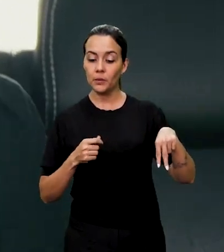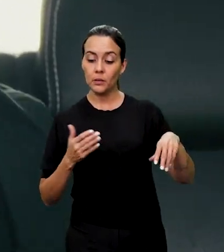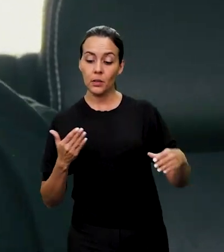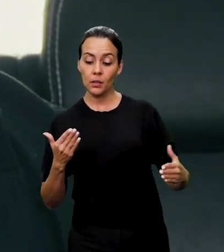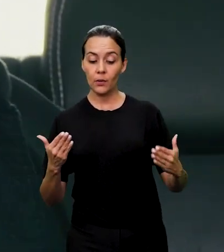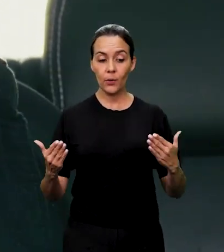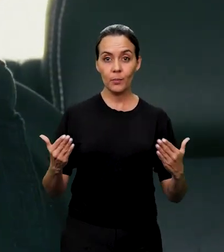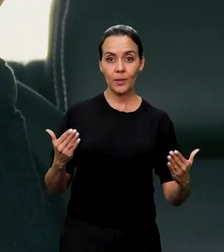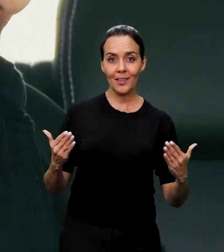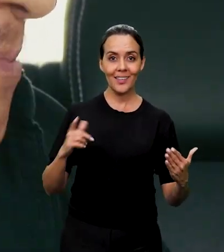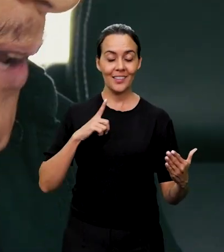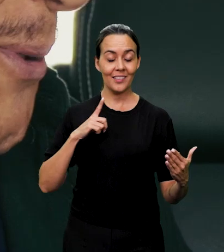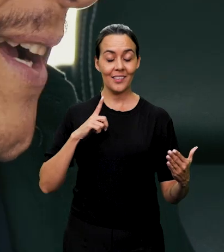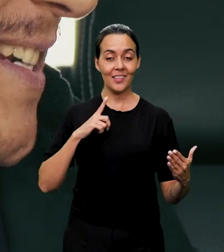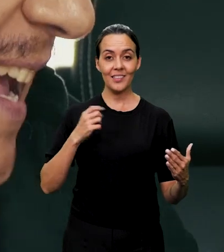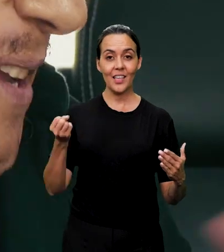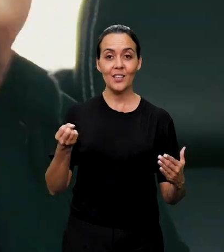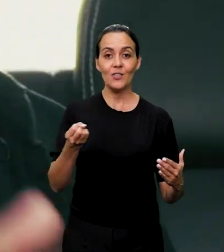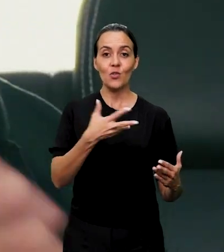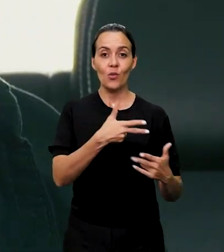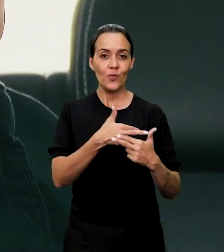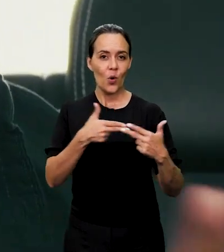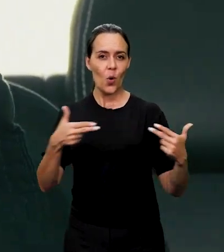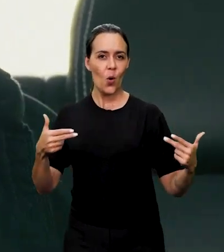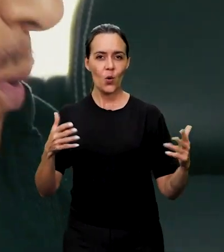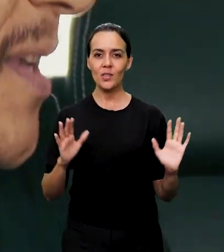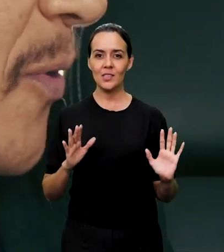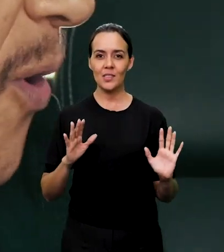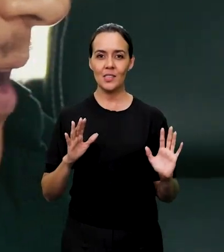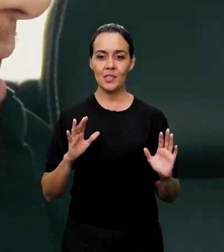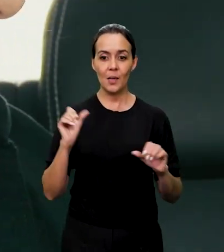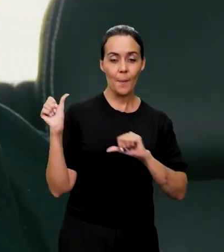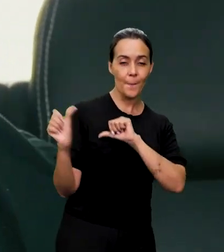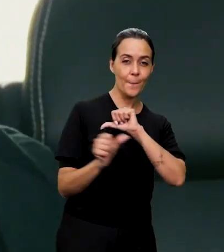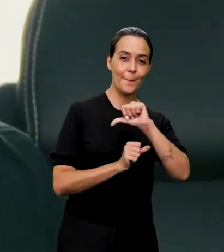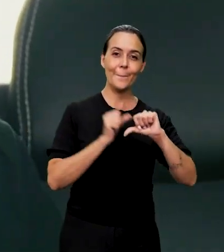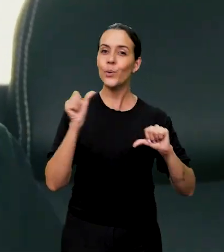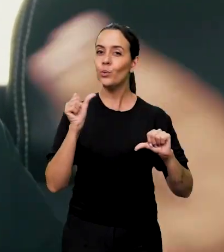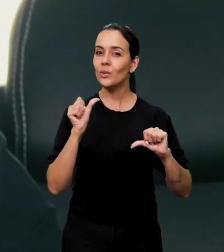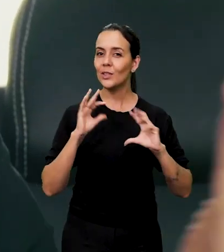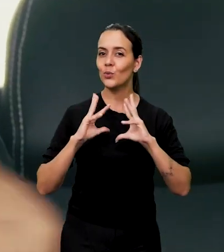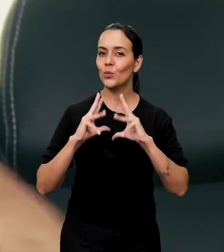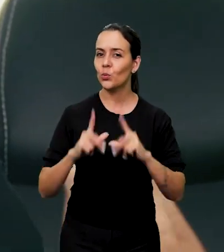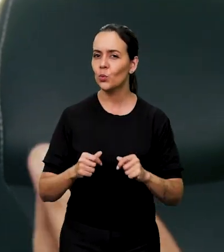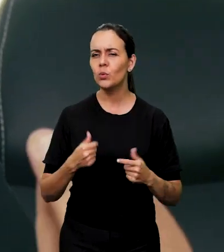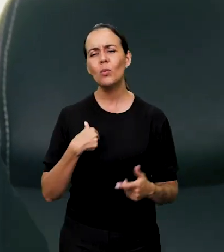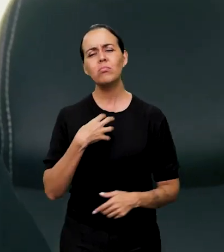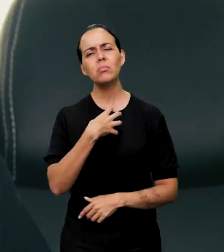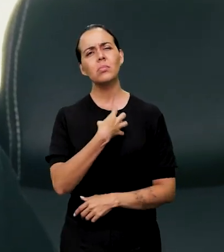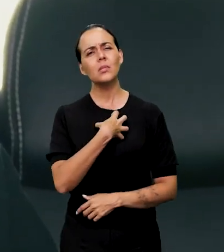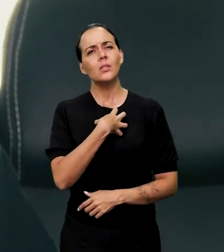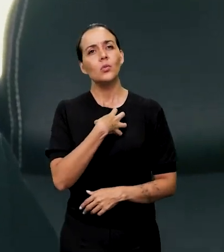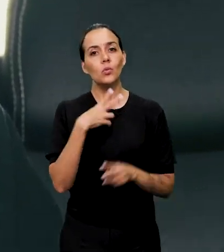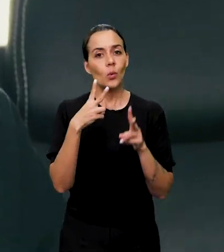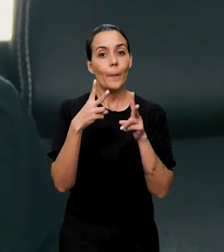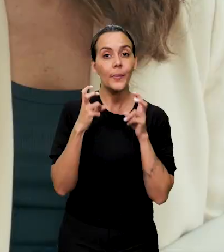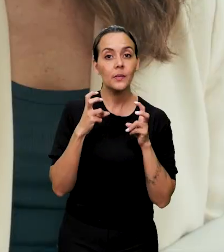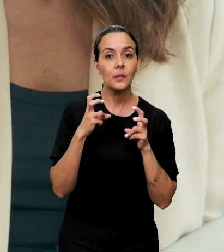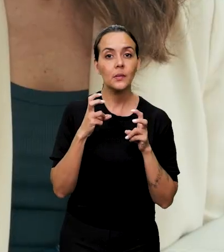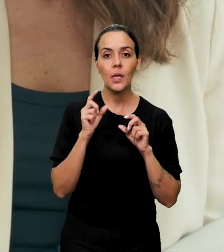ter um pouco os malucos e as malucas, né? Enfim, que baguncem o coreto, entende? E aí eu sinto, minha questão é que às